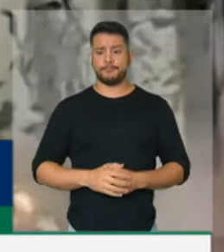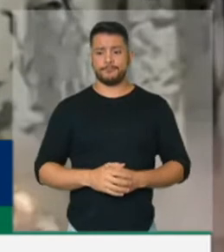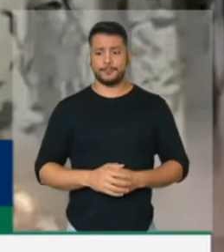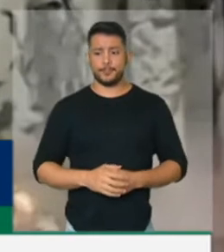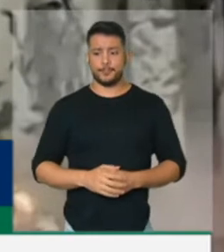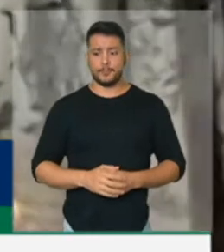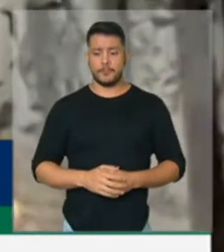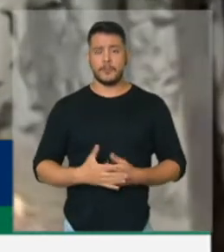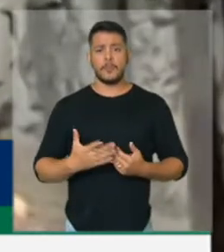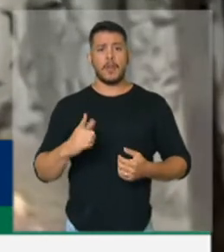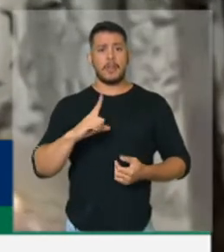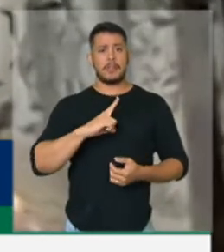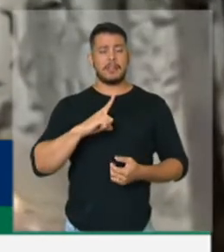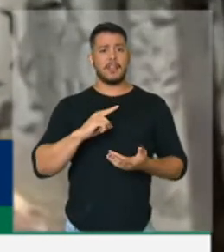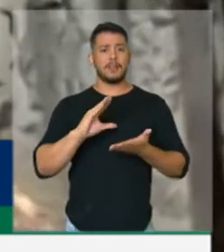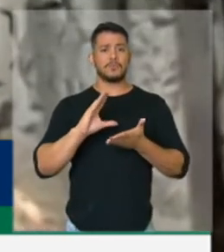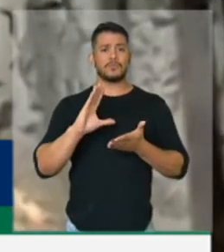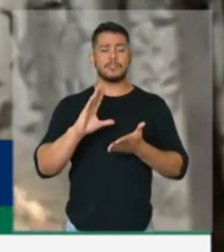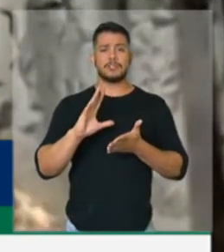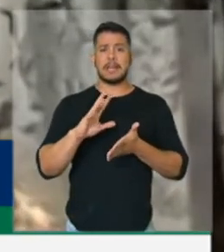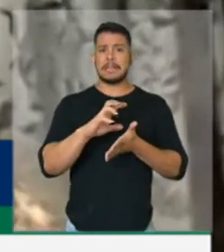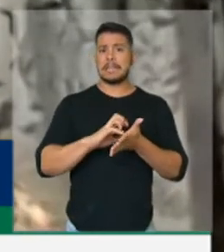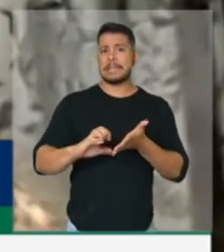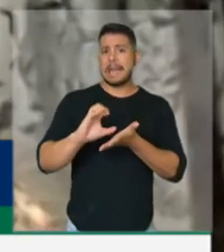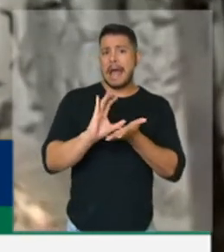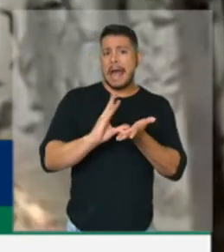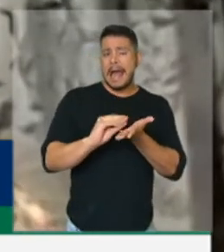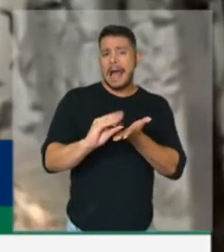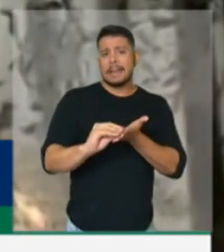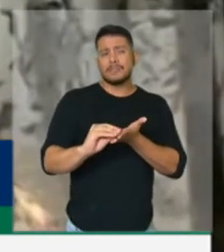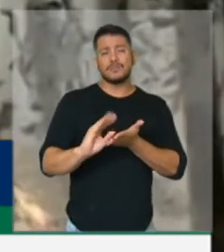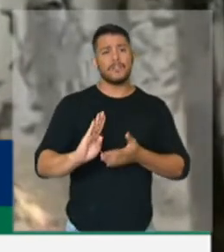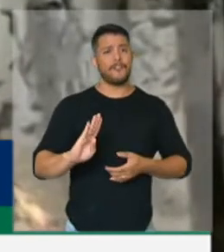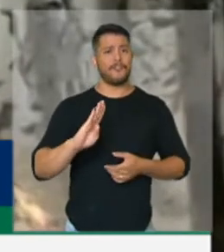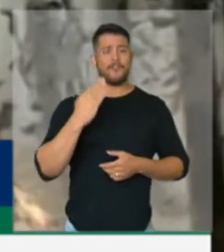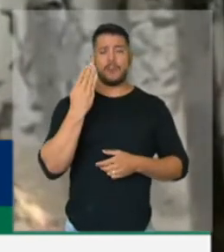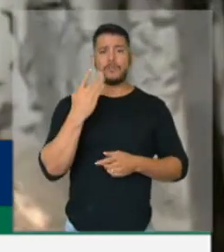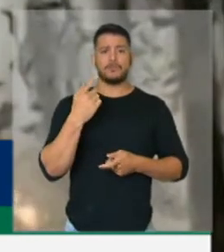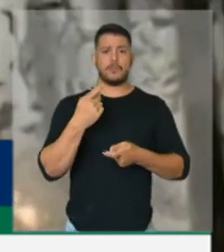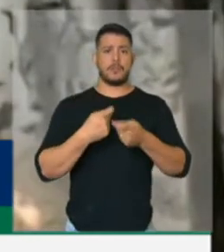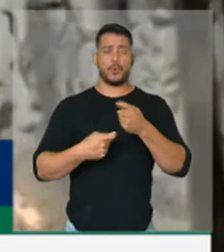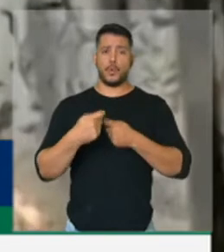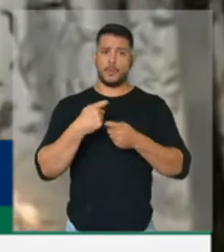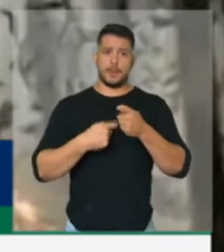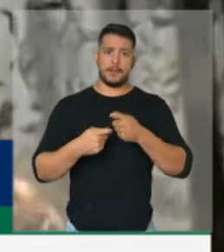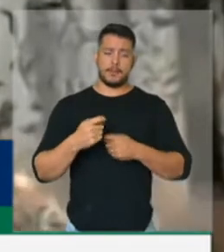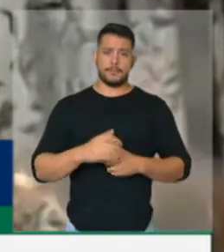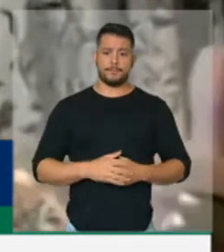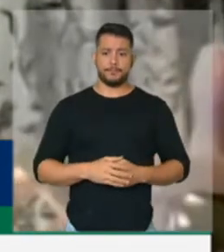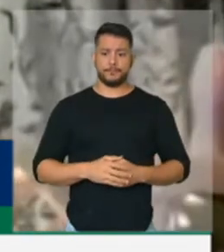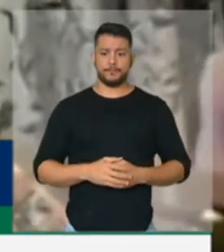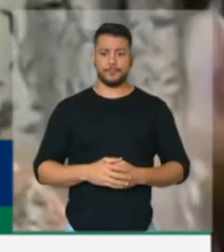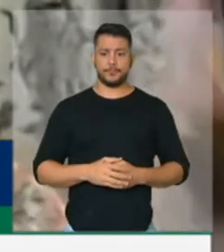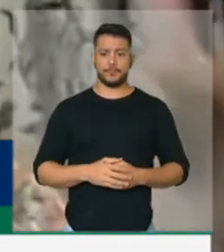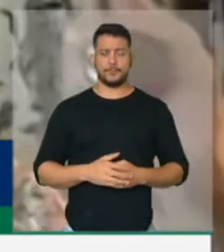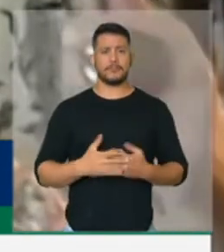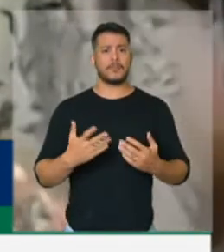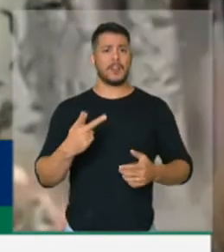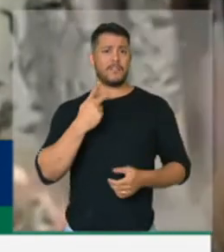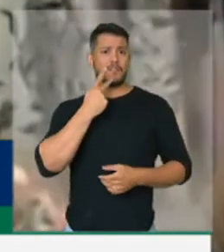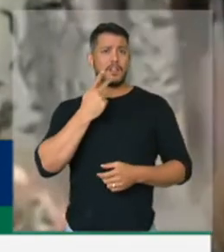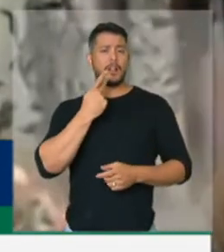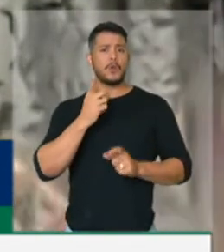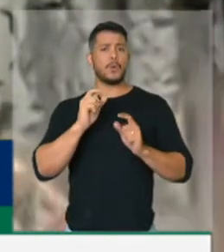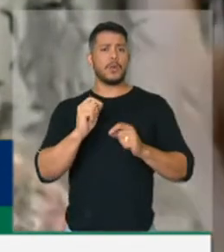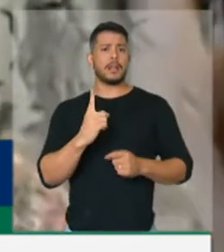da economia é que o governo promete para o povo com as reformas. Paulo Guedes falou em economizar em 10